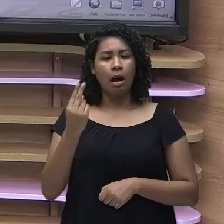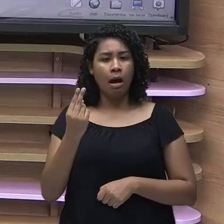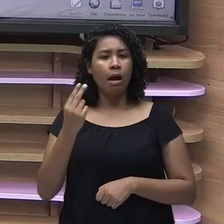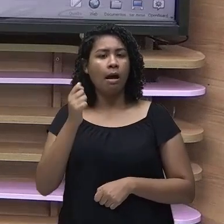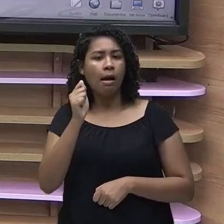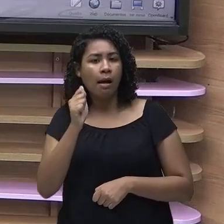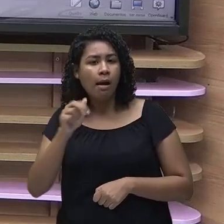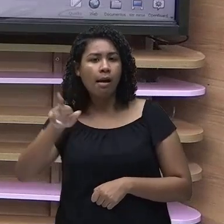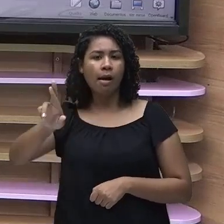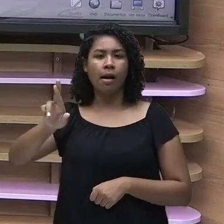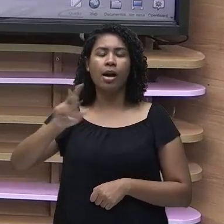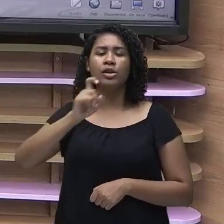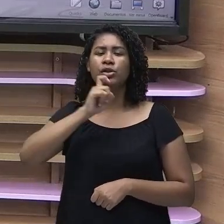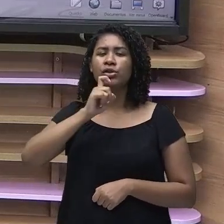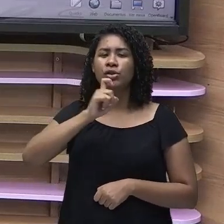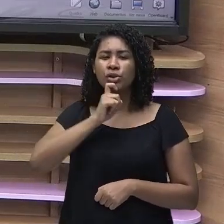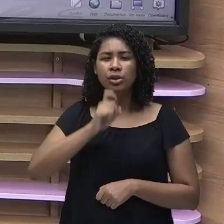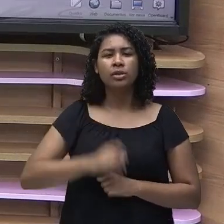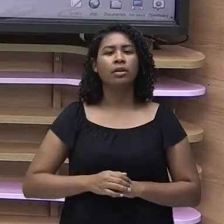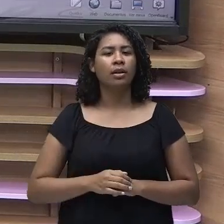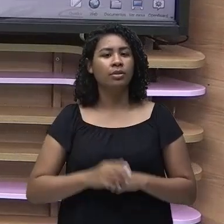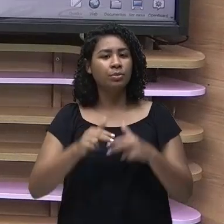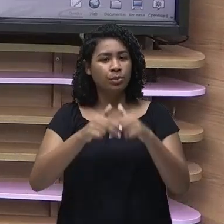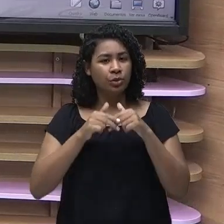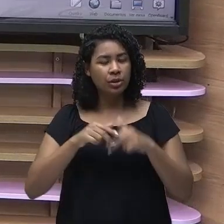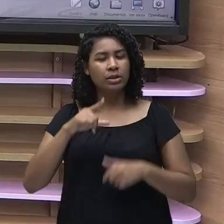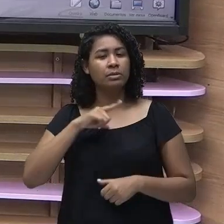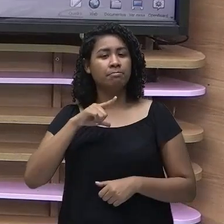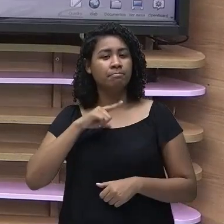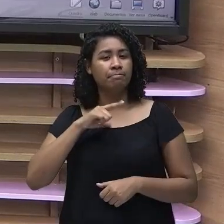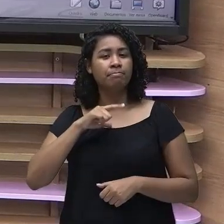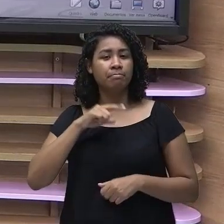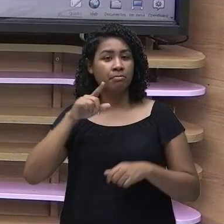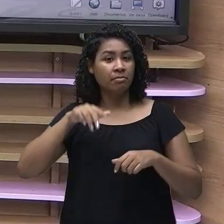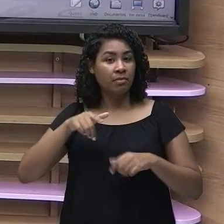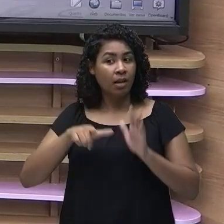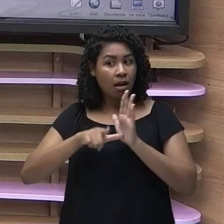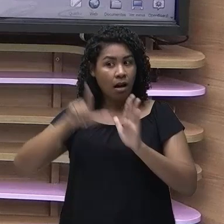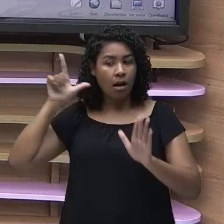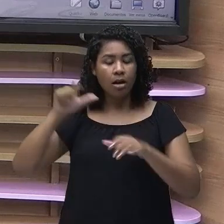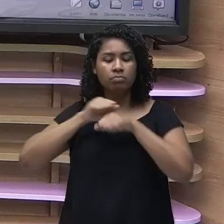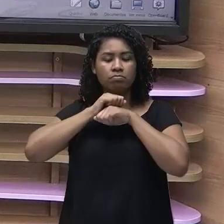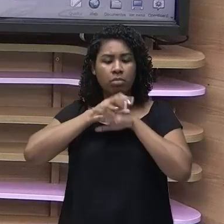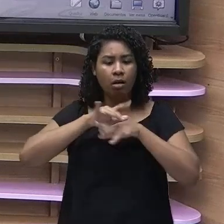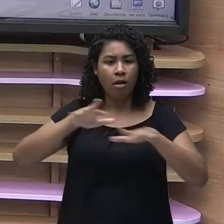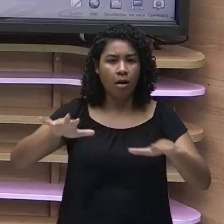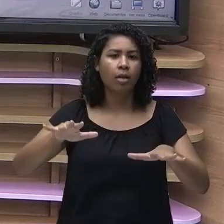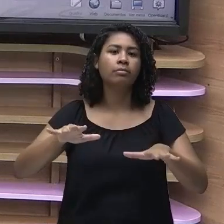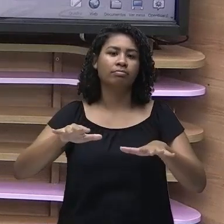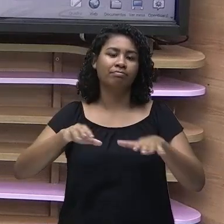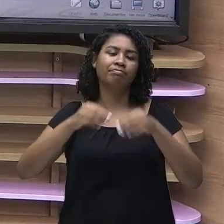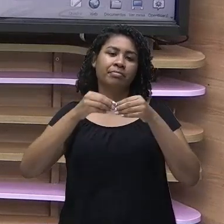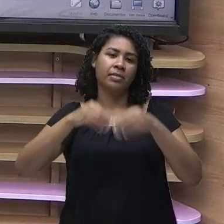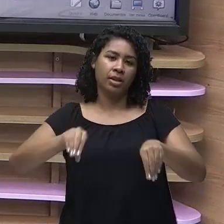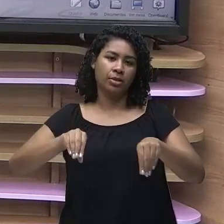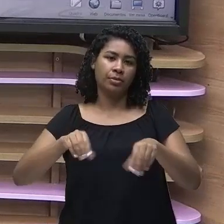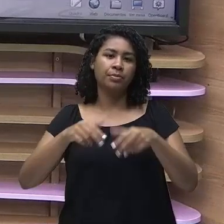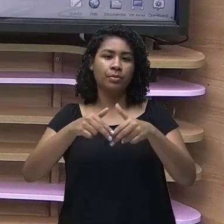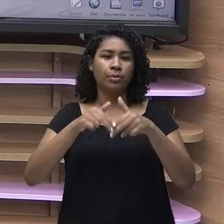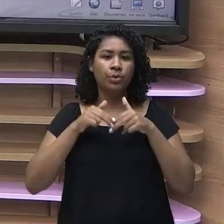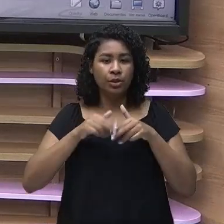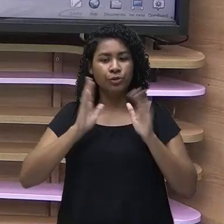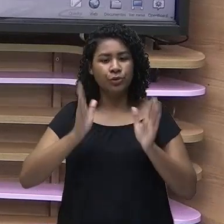que antes ali liberavam esse gás que era prejudicial na camada de ozônio, né? Então, depois que